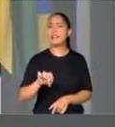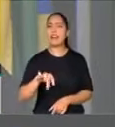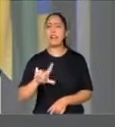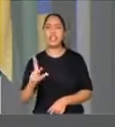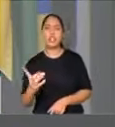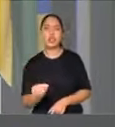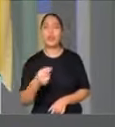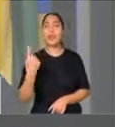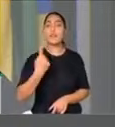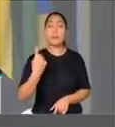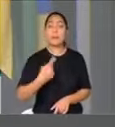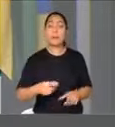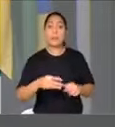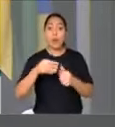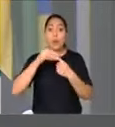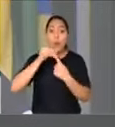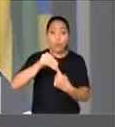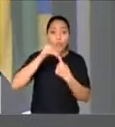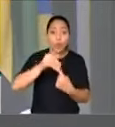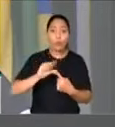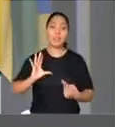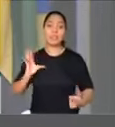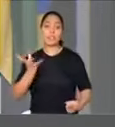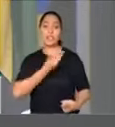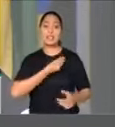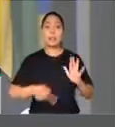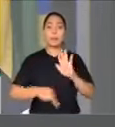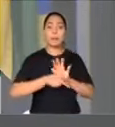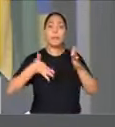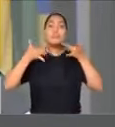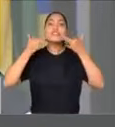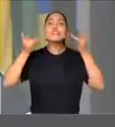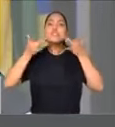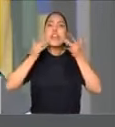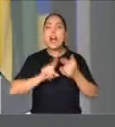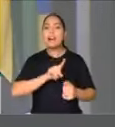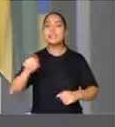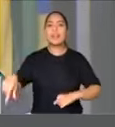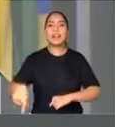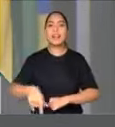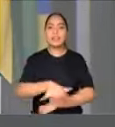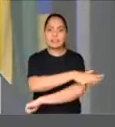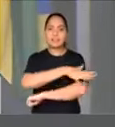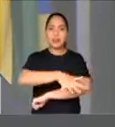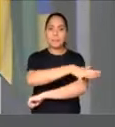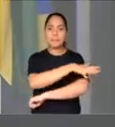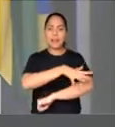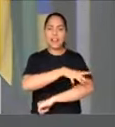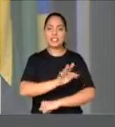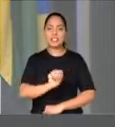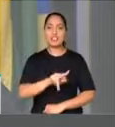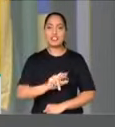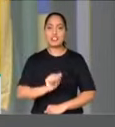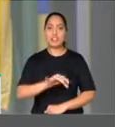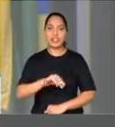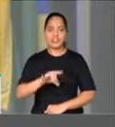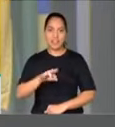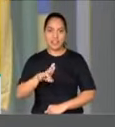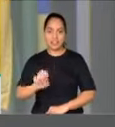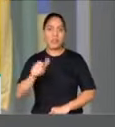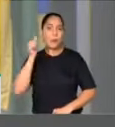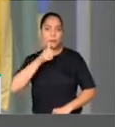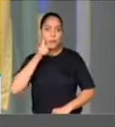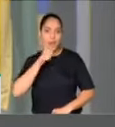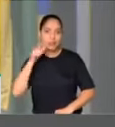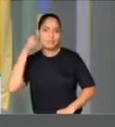e único trans, a única trans a estrelar o teatro de revista na Praça Tiradentes, no meio das mulheres. Na época, eu não